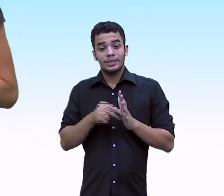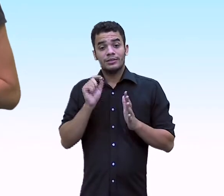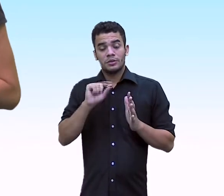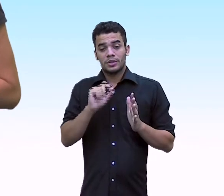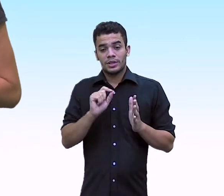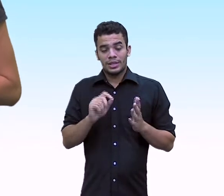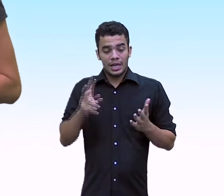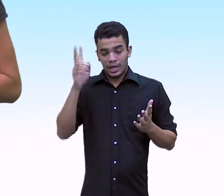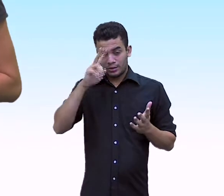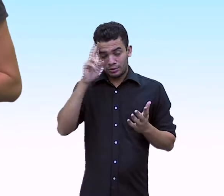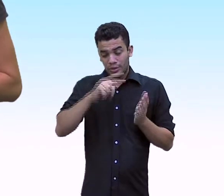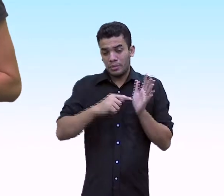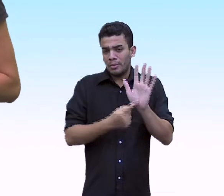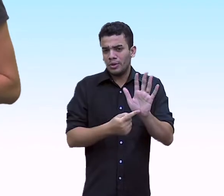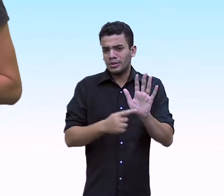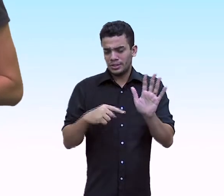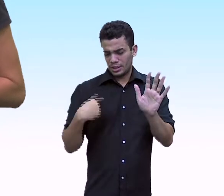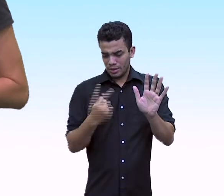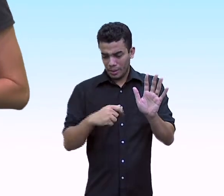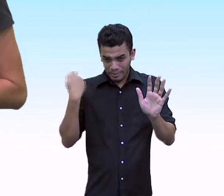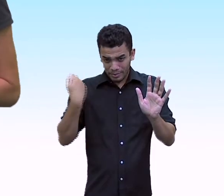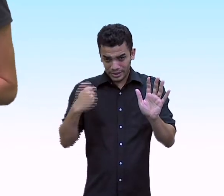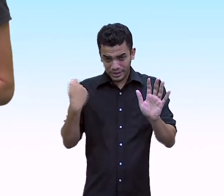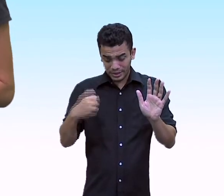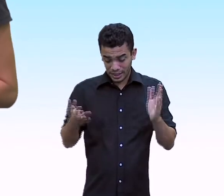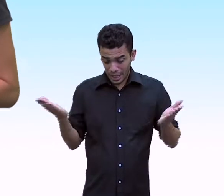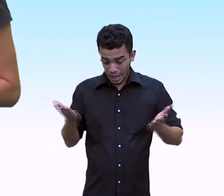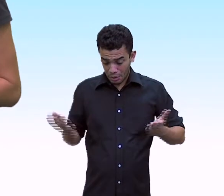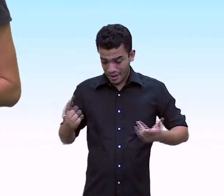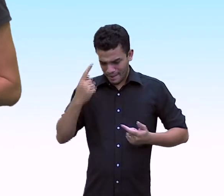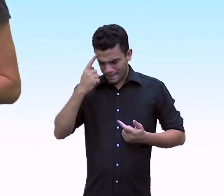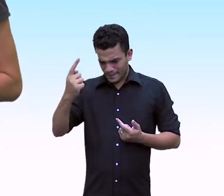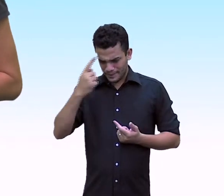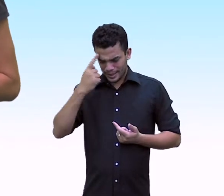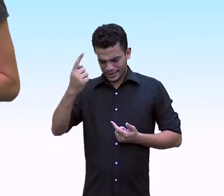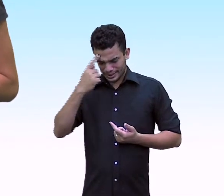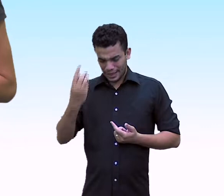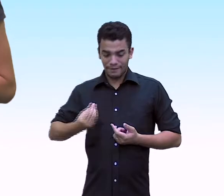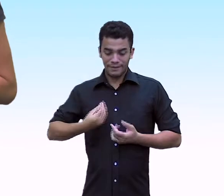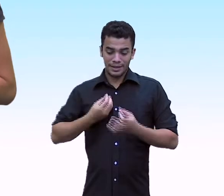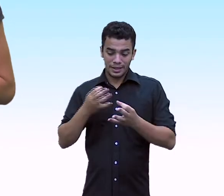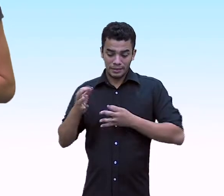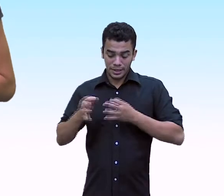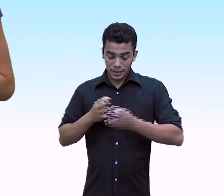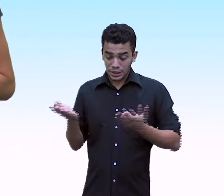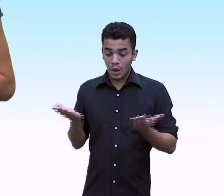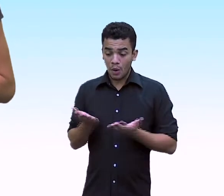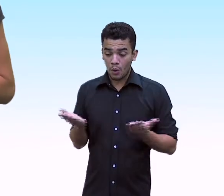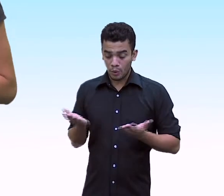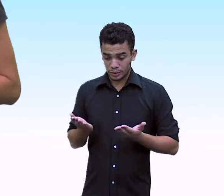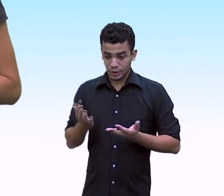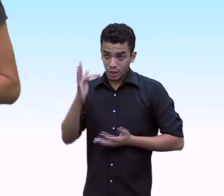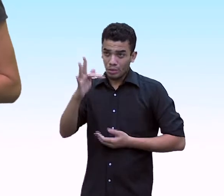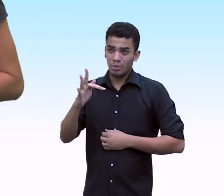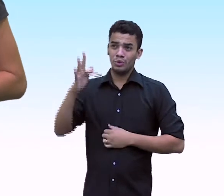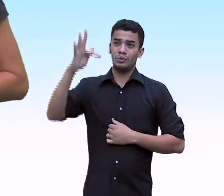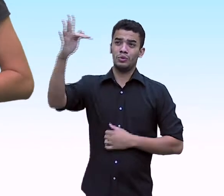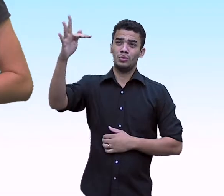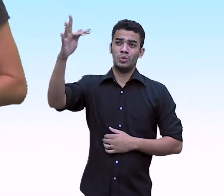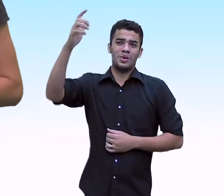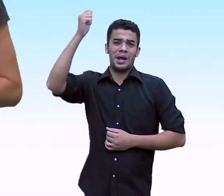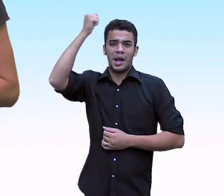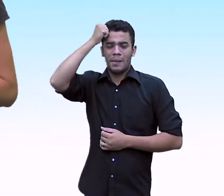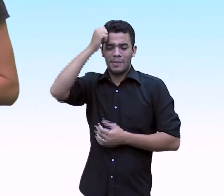de amanhã para não se arrepender depois. É uma fábula de La Fontaine,